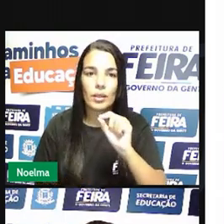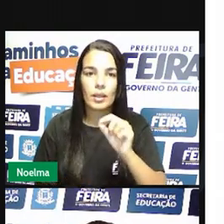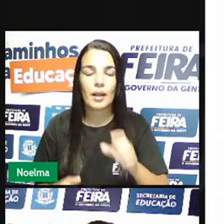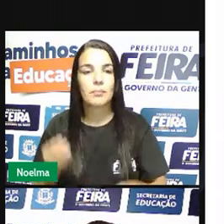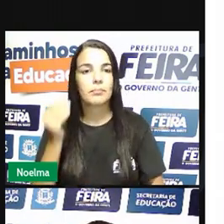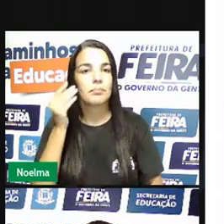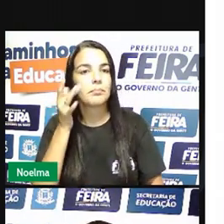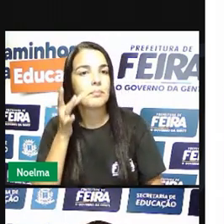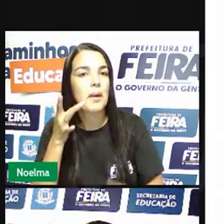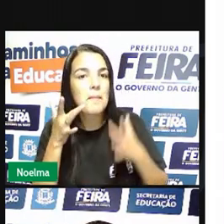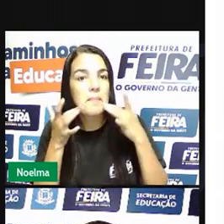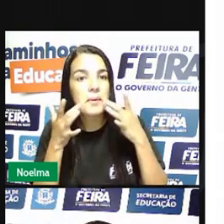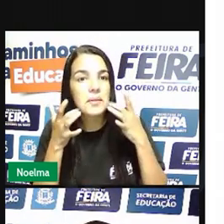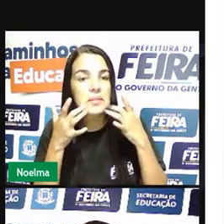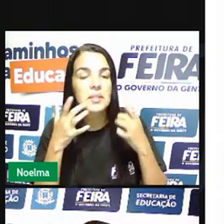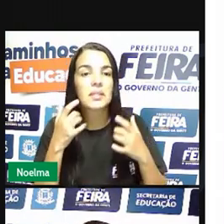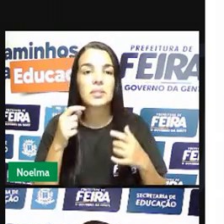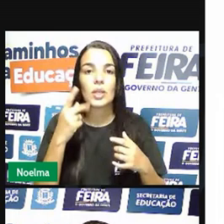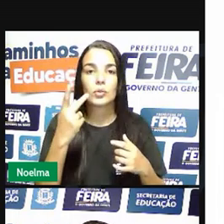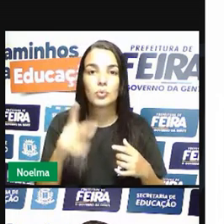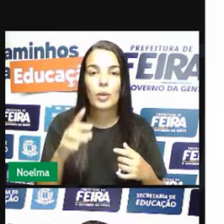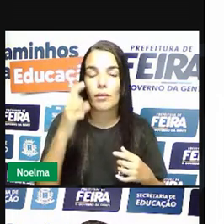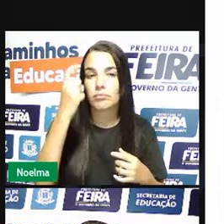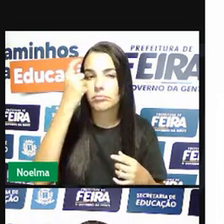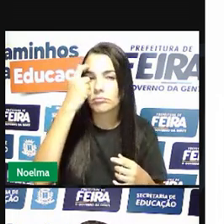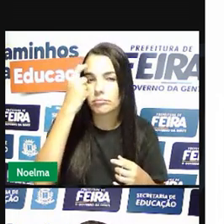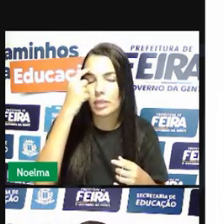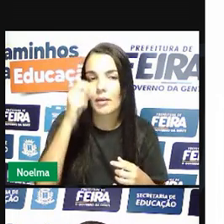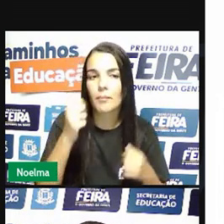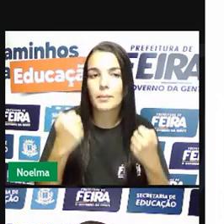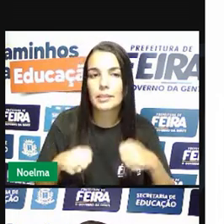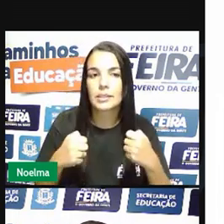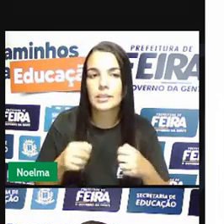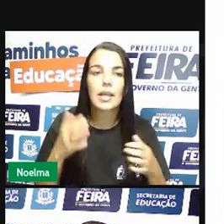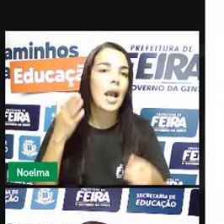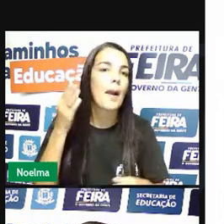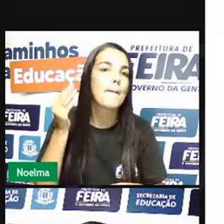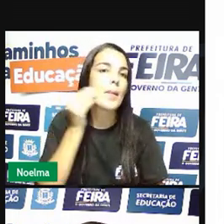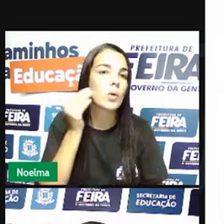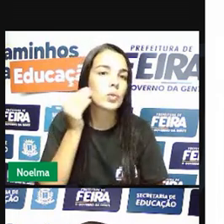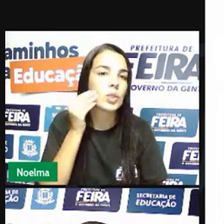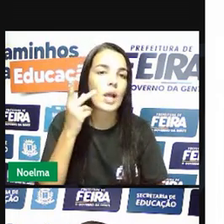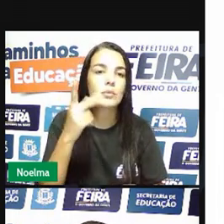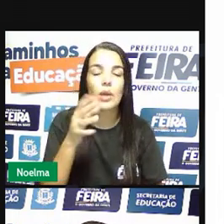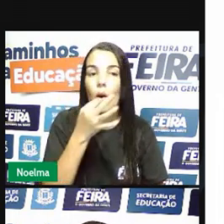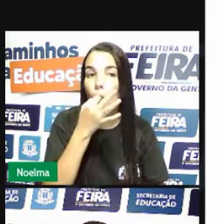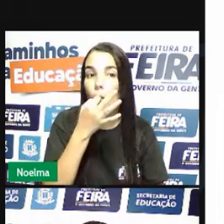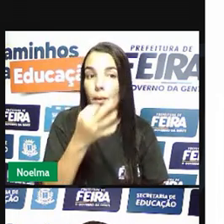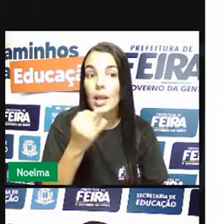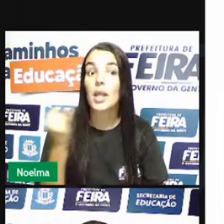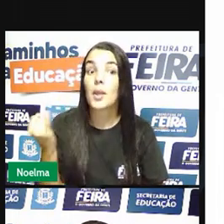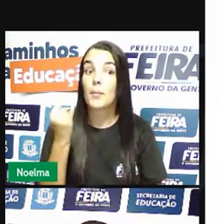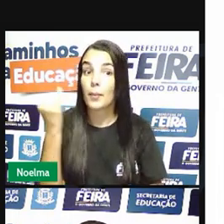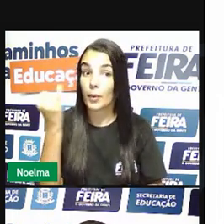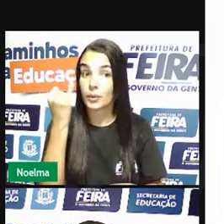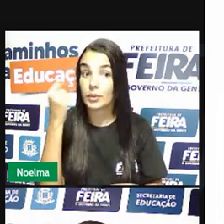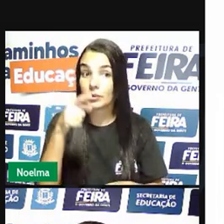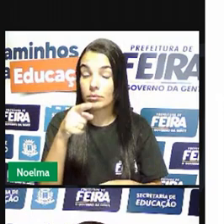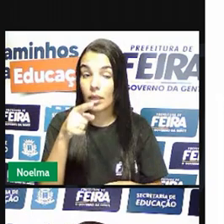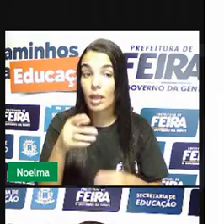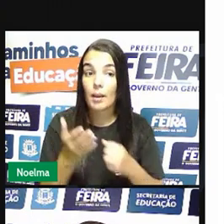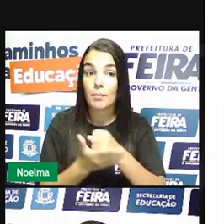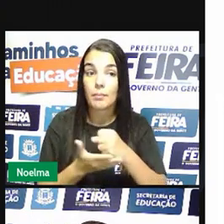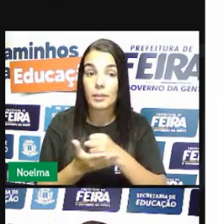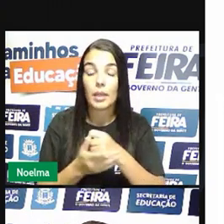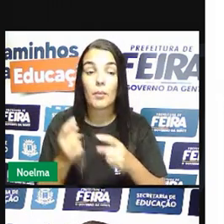de forma consistente e apresente seus argumentos. Essa parte é importante. Por